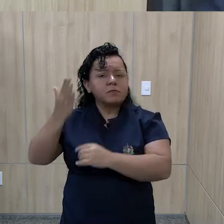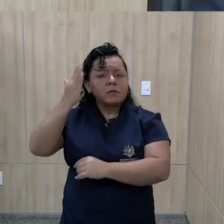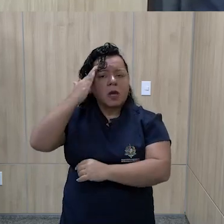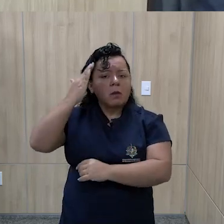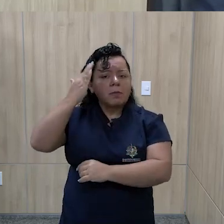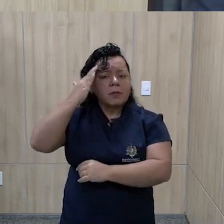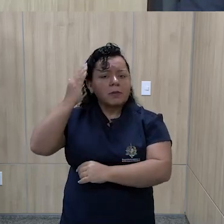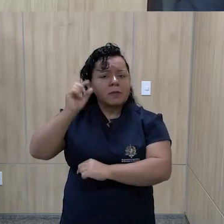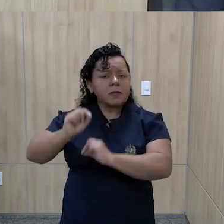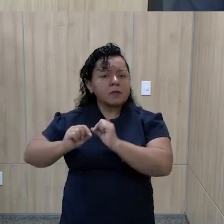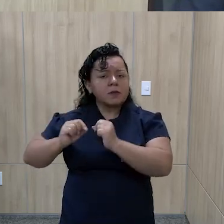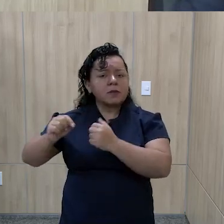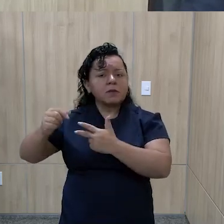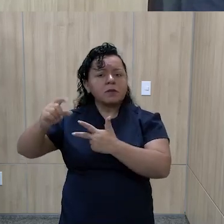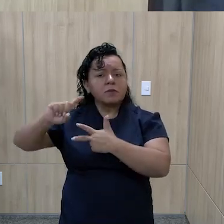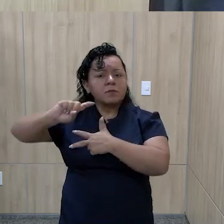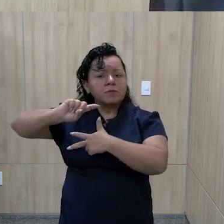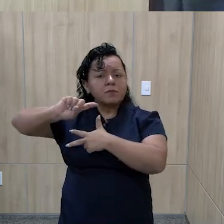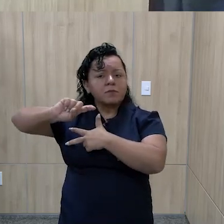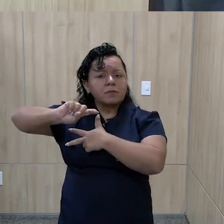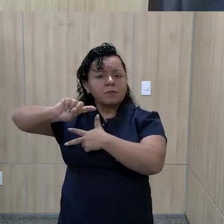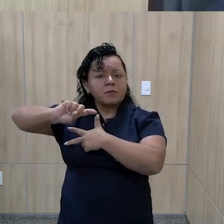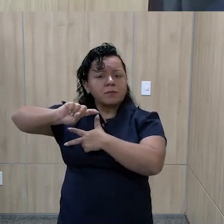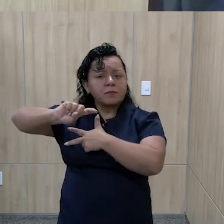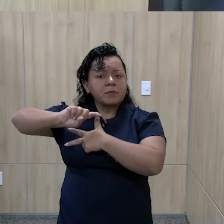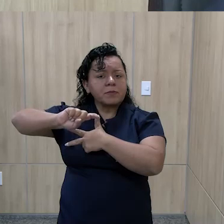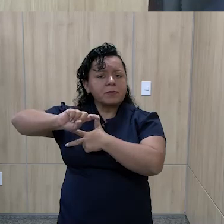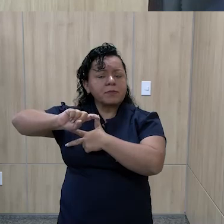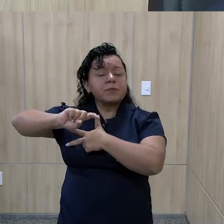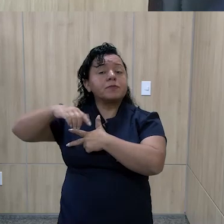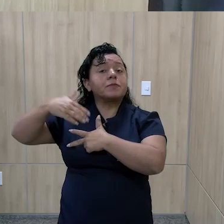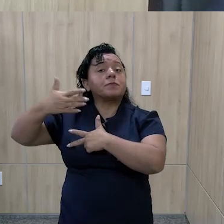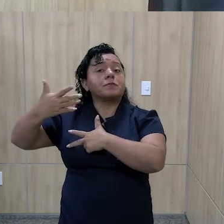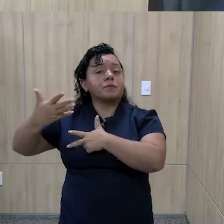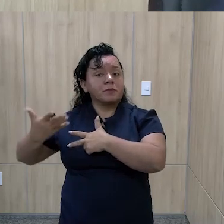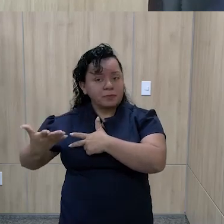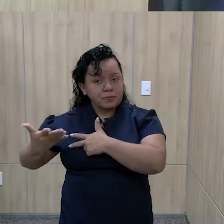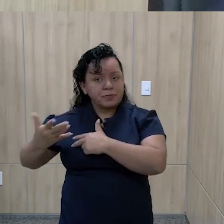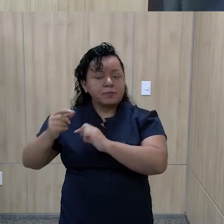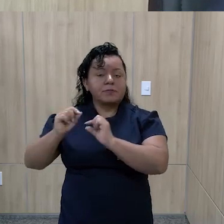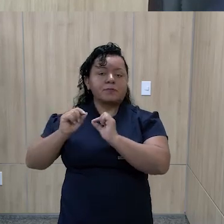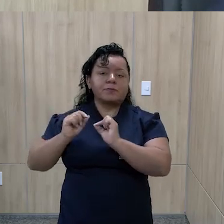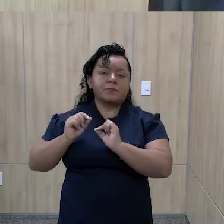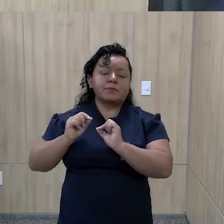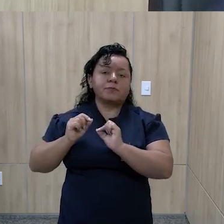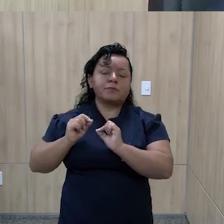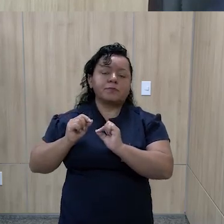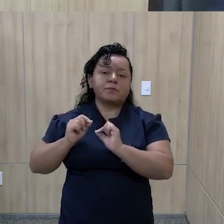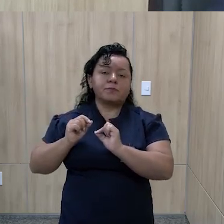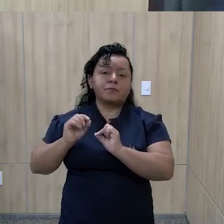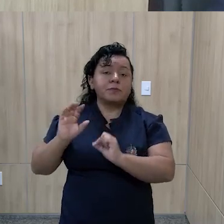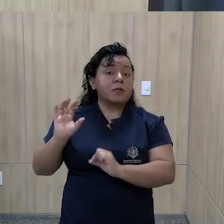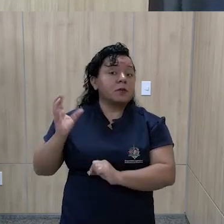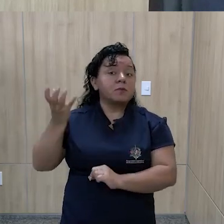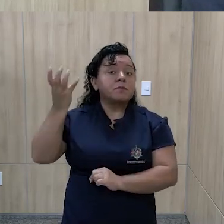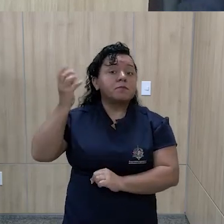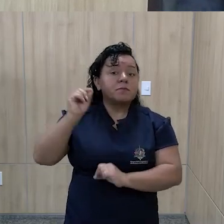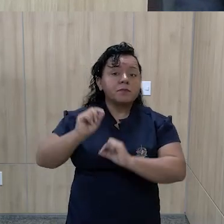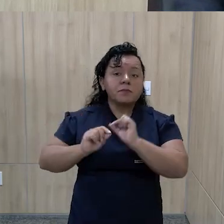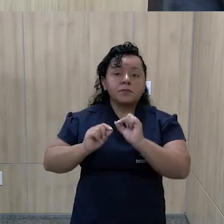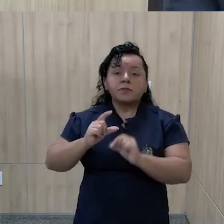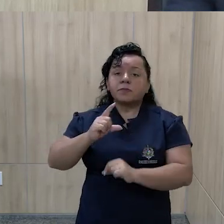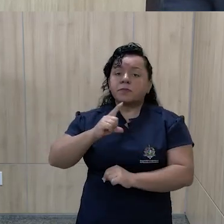a competência do Poder Executivo E aí Por incrível que